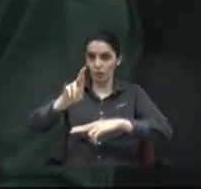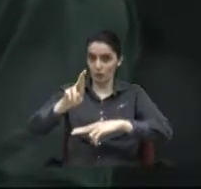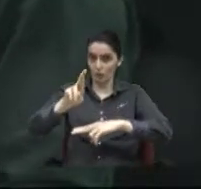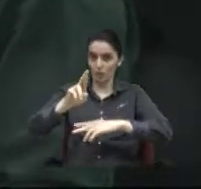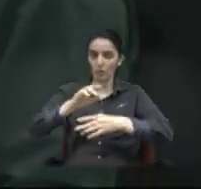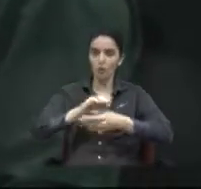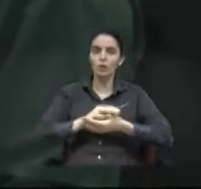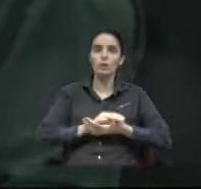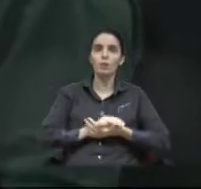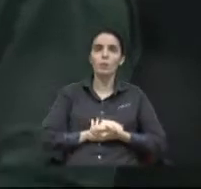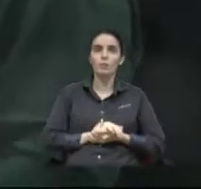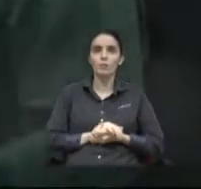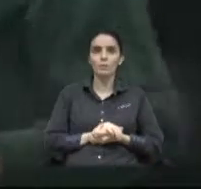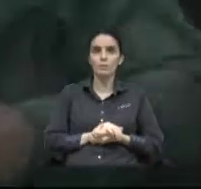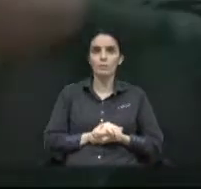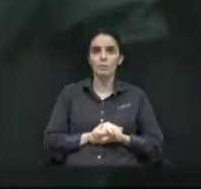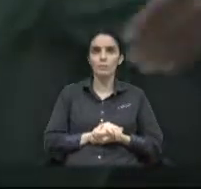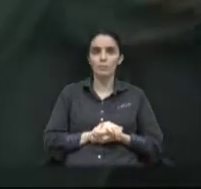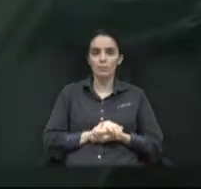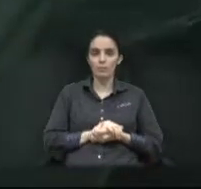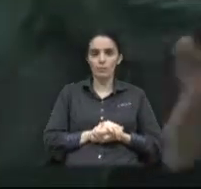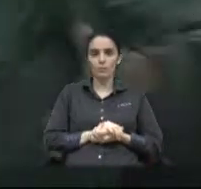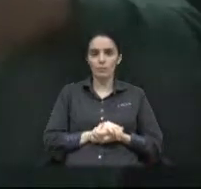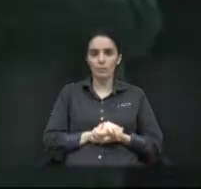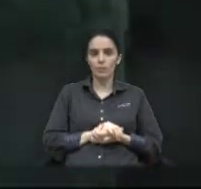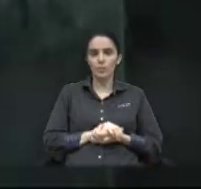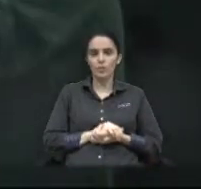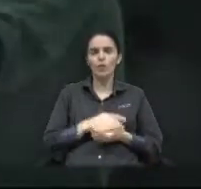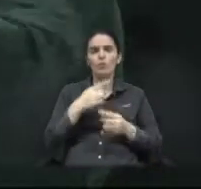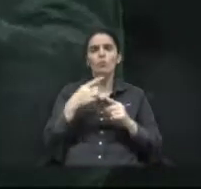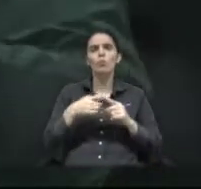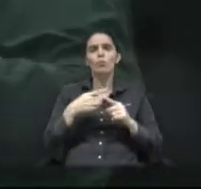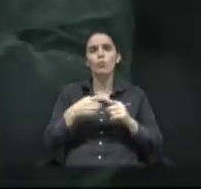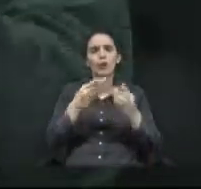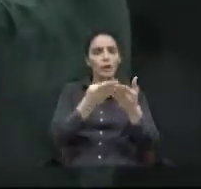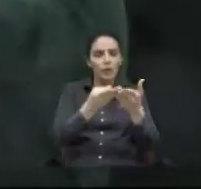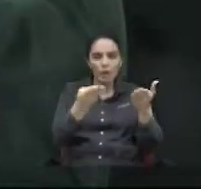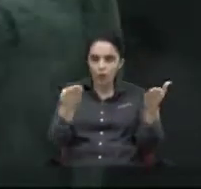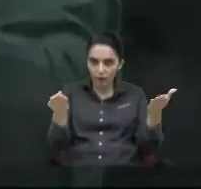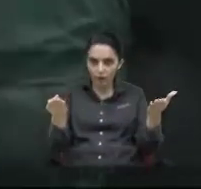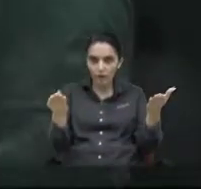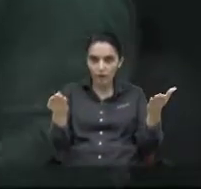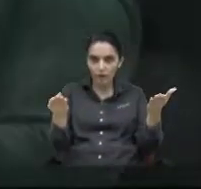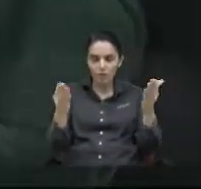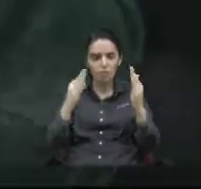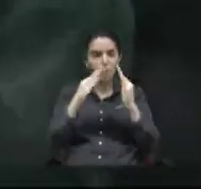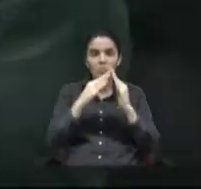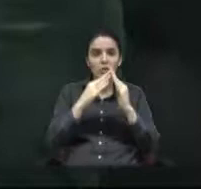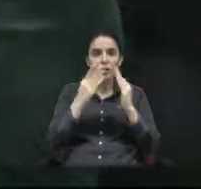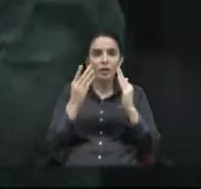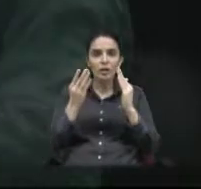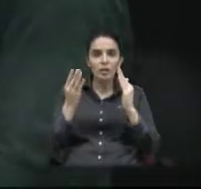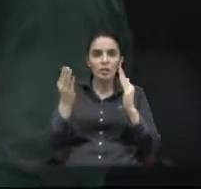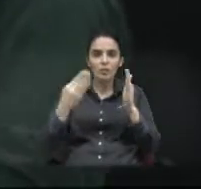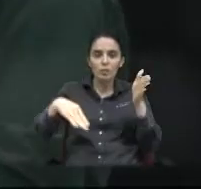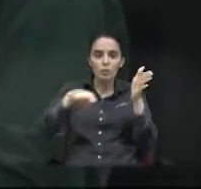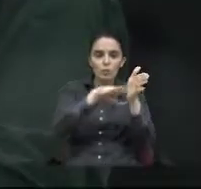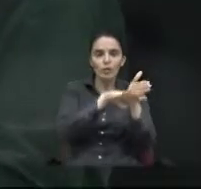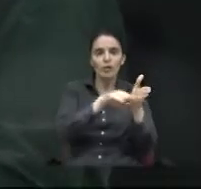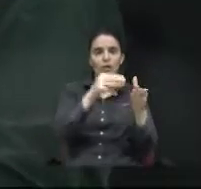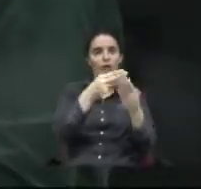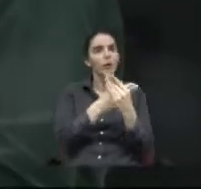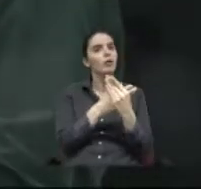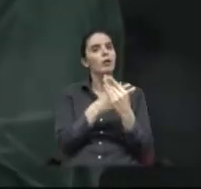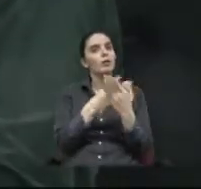Atapil. Qual a razão de saírem das suas casas e sentarem aqui e assistir a sessão? É uma gratidão a